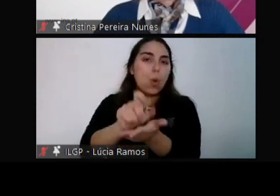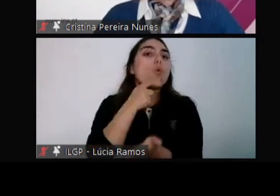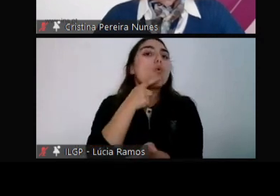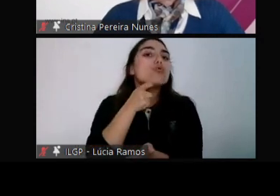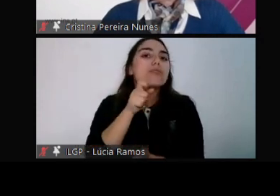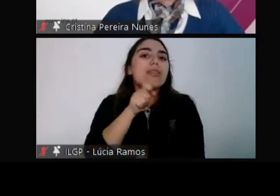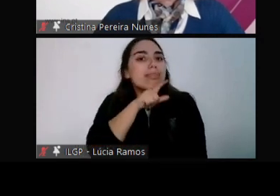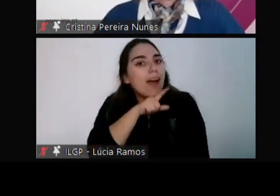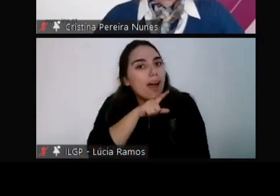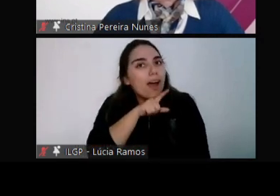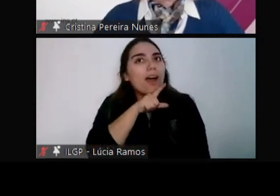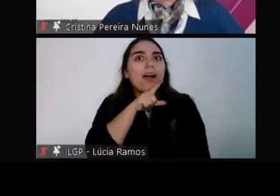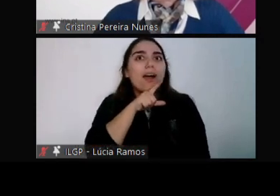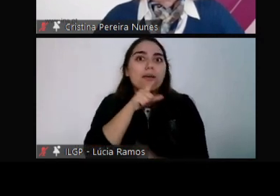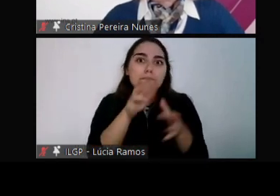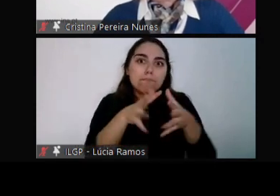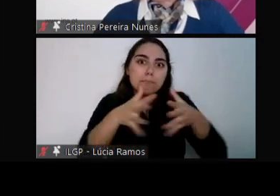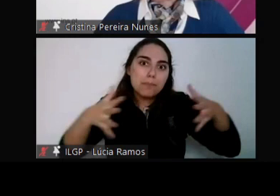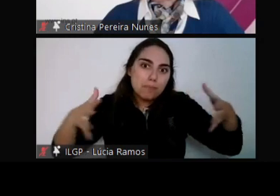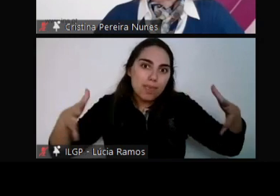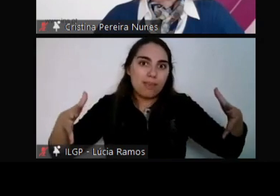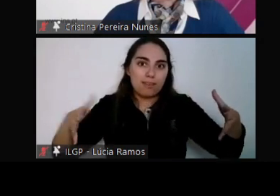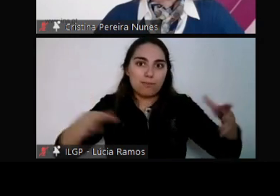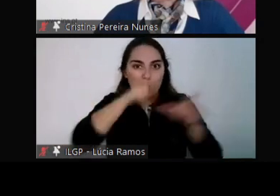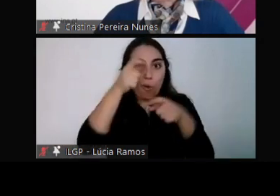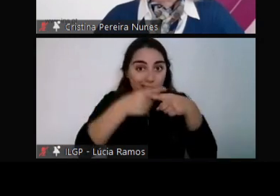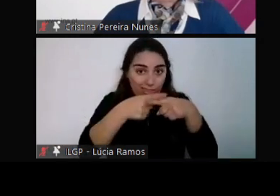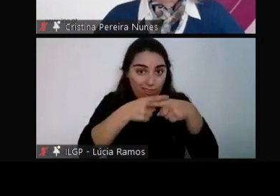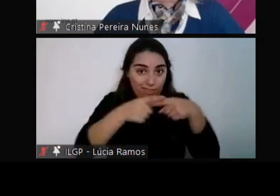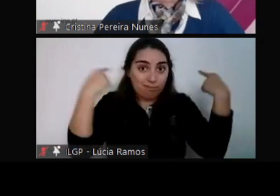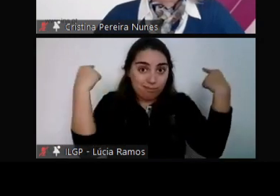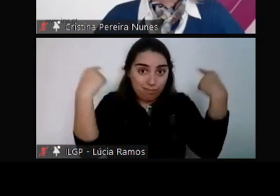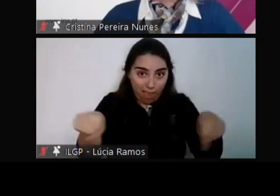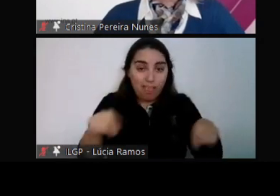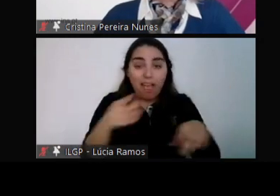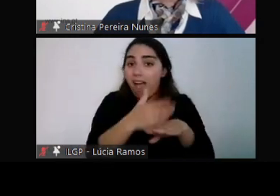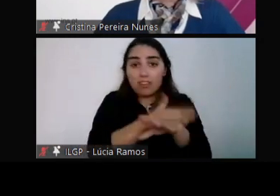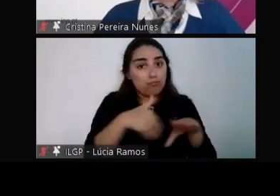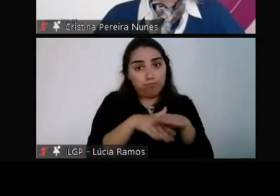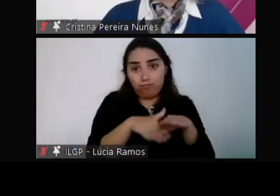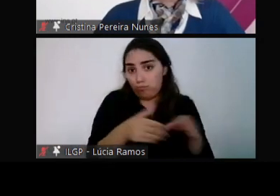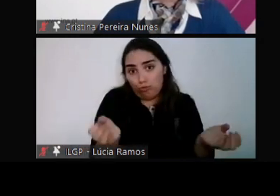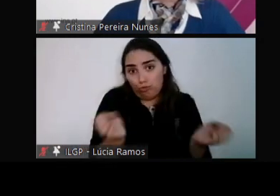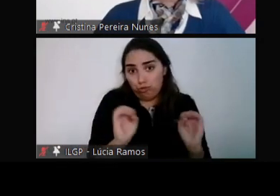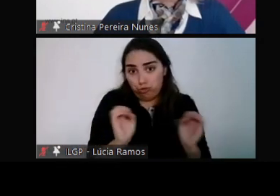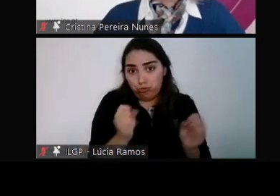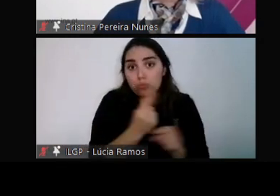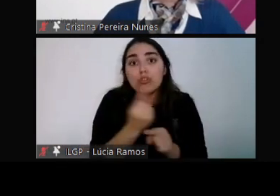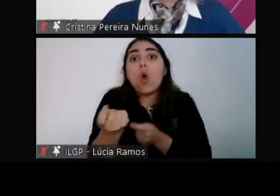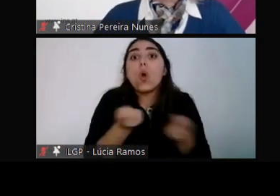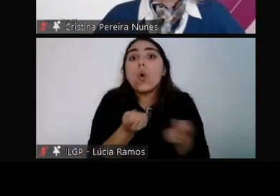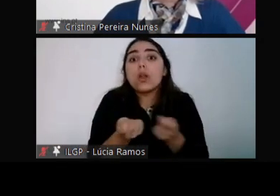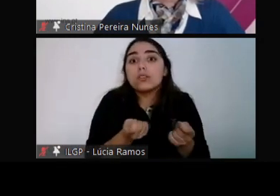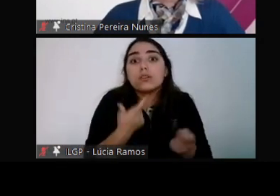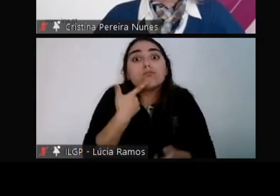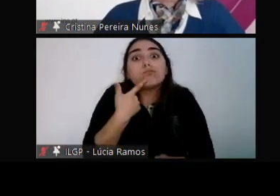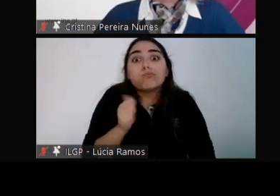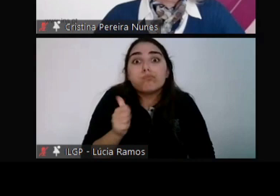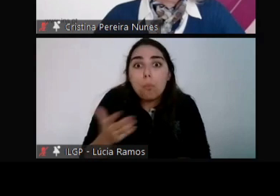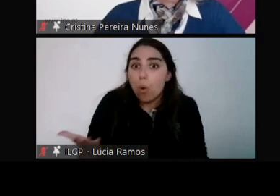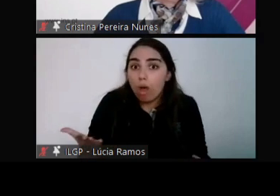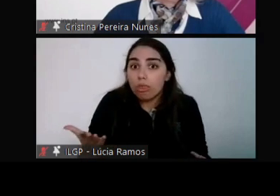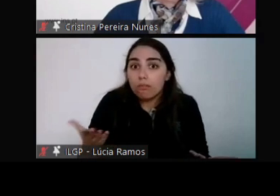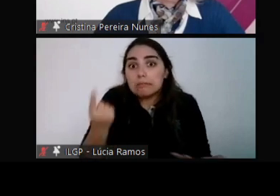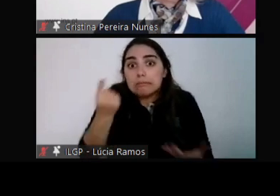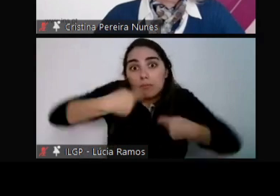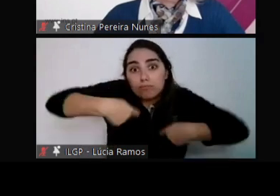Não tínhamos acesso, eventualmente, de muitos interessados que, eventualmente, não participavam porque, eventualmente, as organizações não queriam despender as verbas